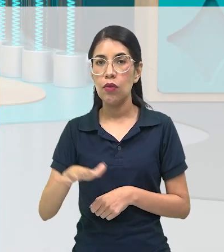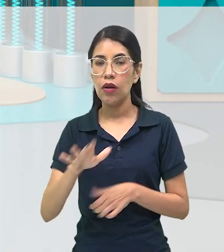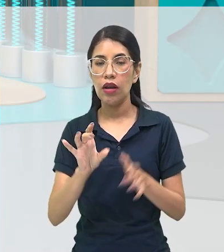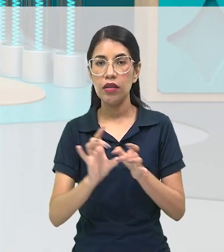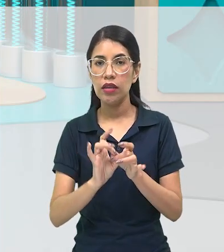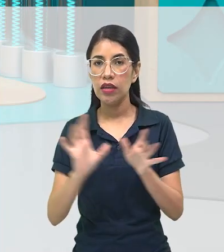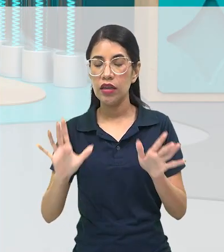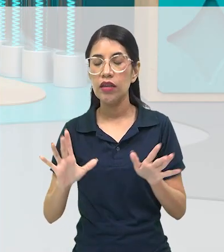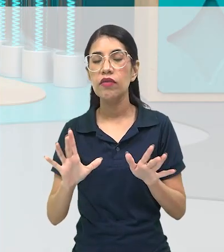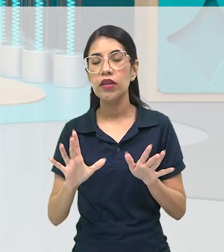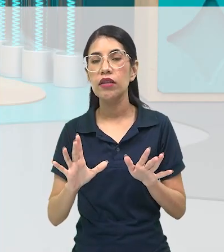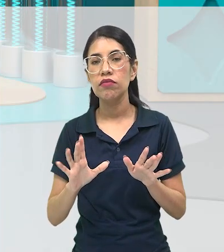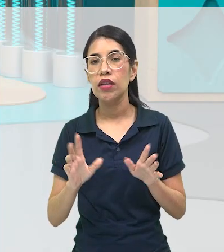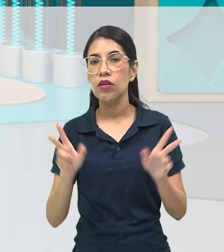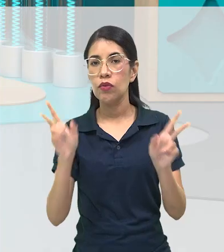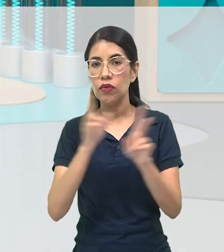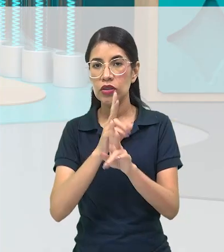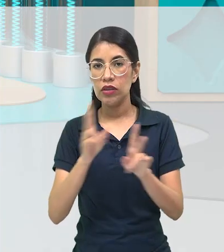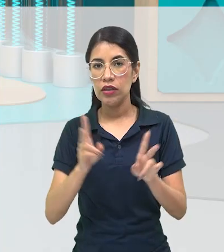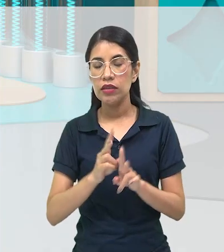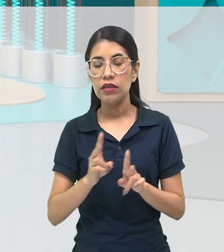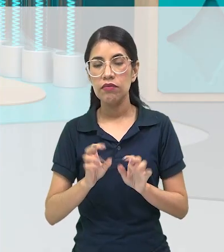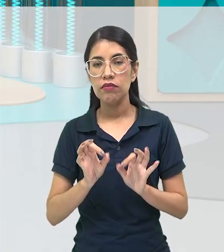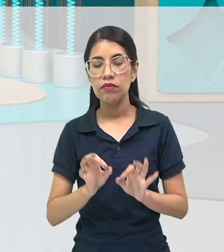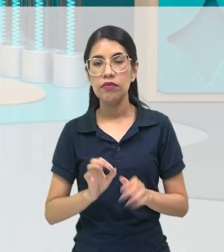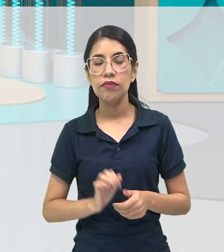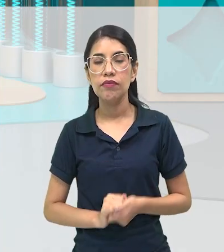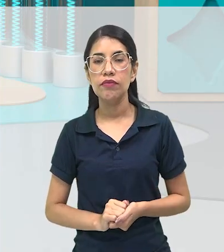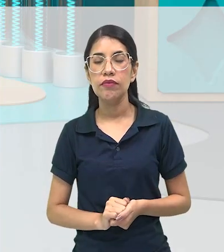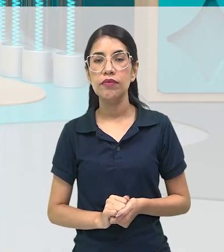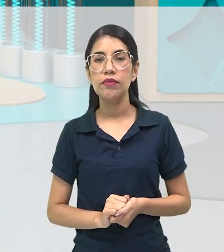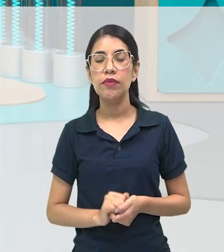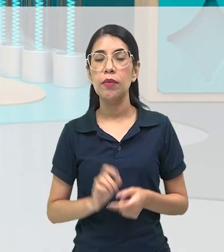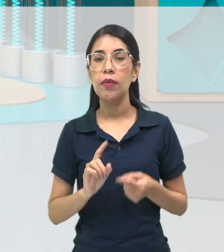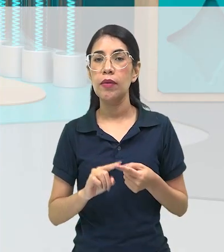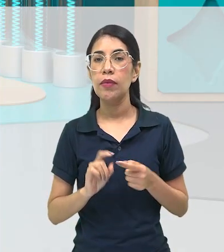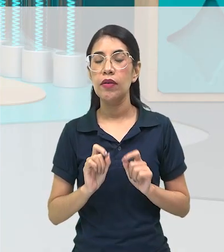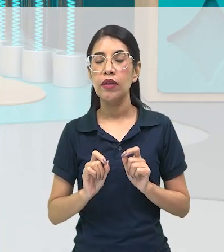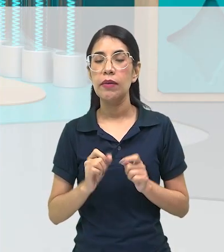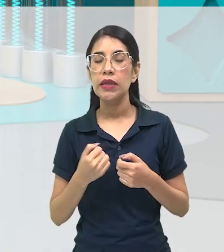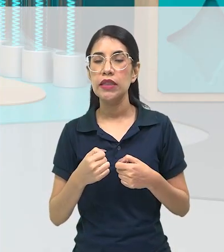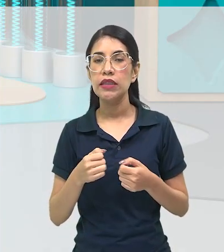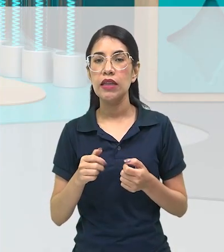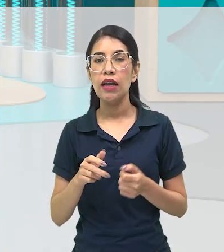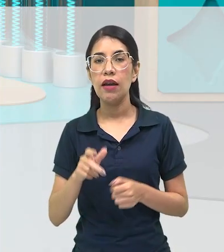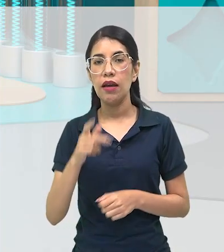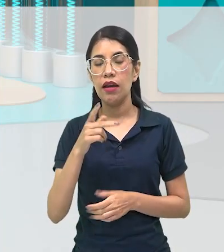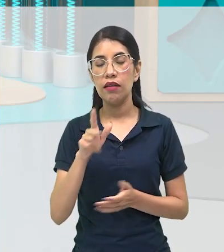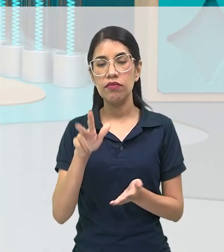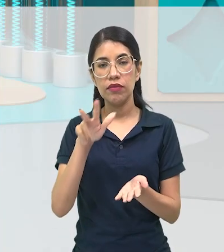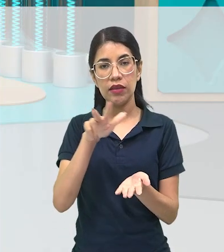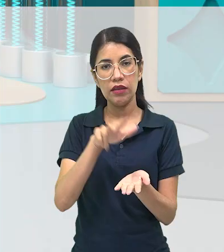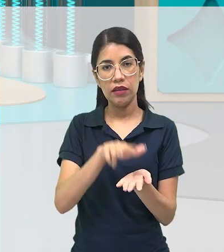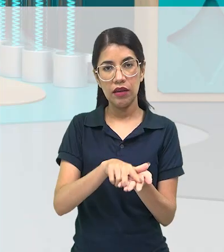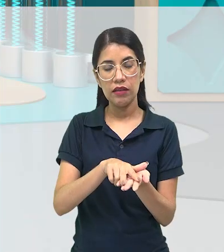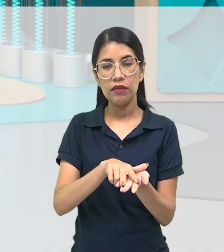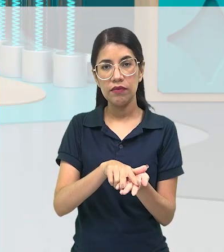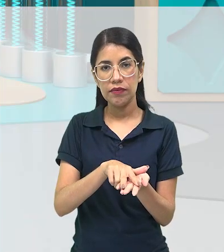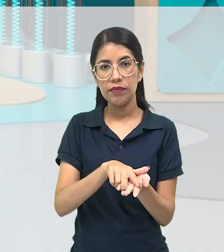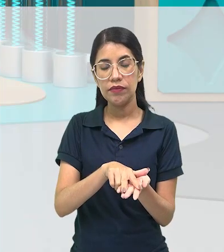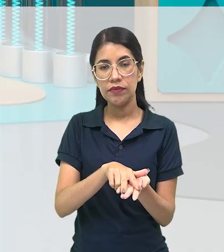pessoa, ou seja, fazer todos aqueles procedimentos, né? Então, primeiramente, coloca essa pessoa de barriga para cima, que a gente chama de